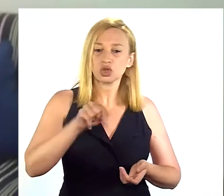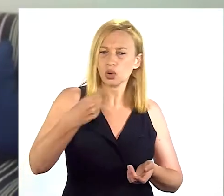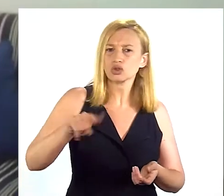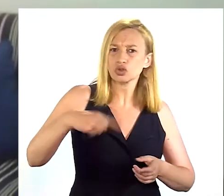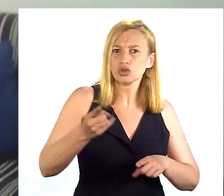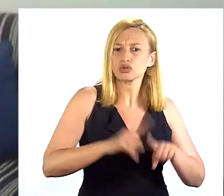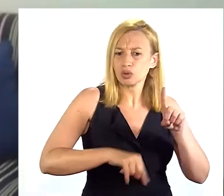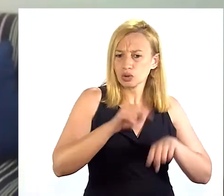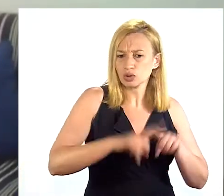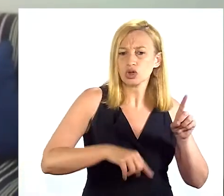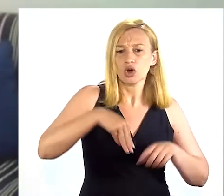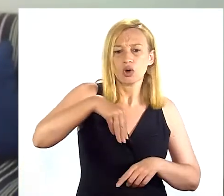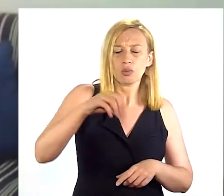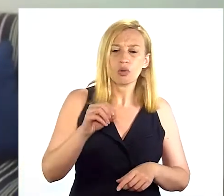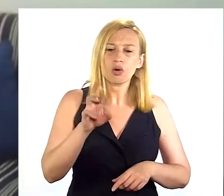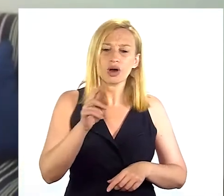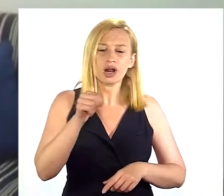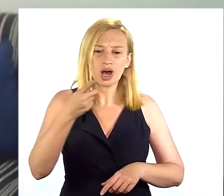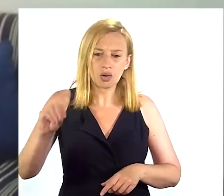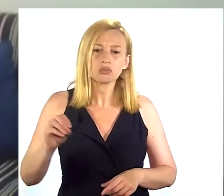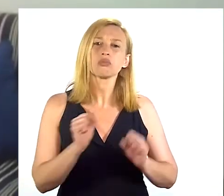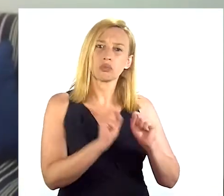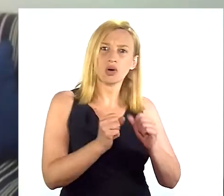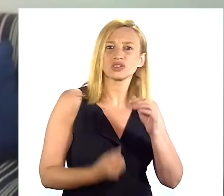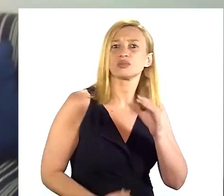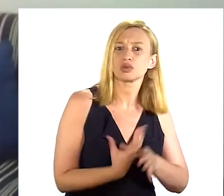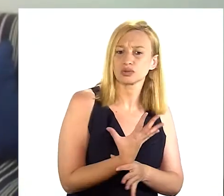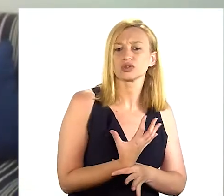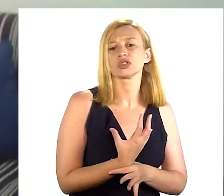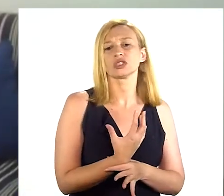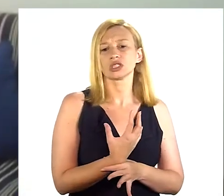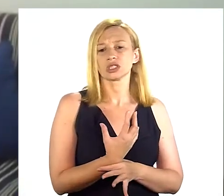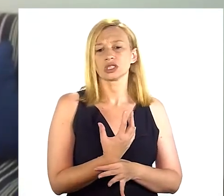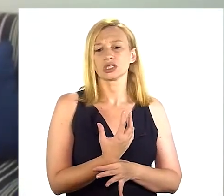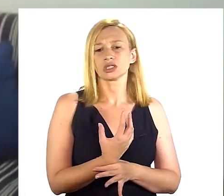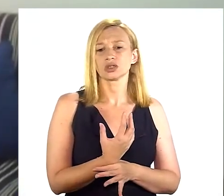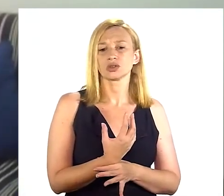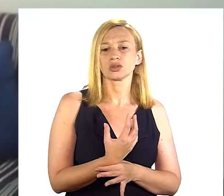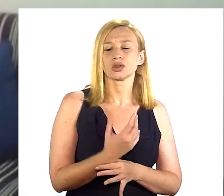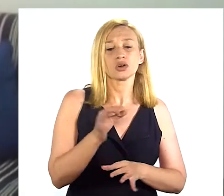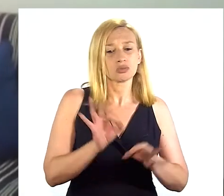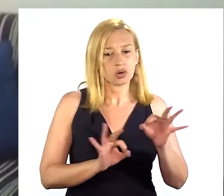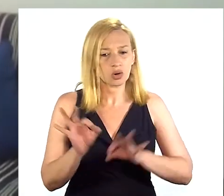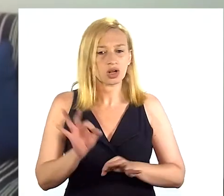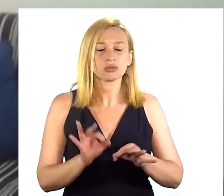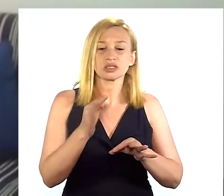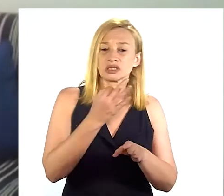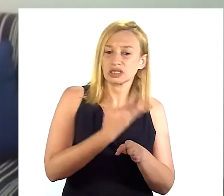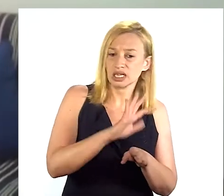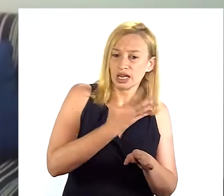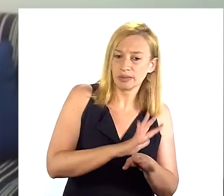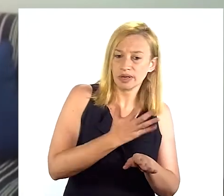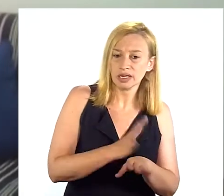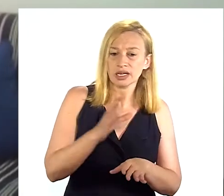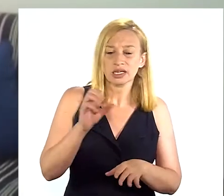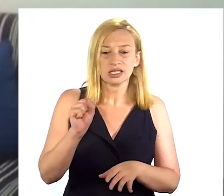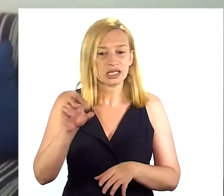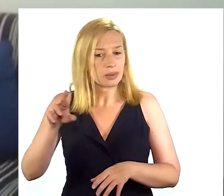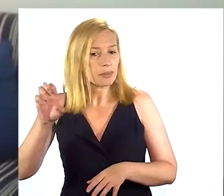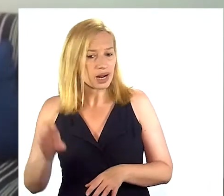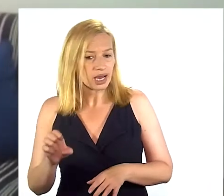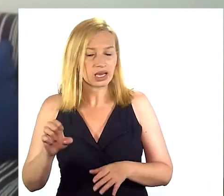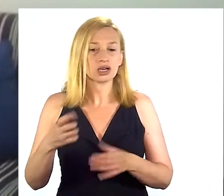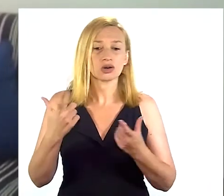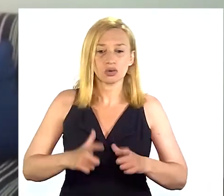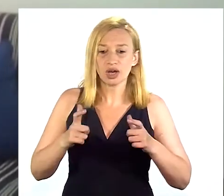arame, né? Então, o morão pode ser produzido a partir de um programa de treinamento do